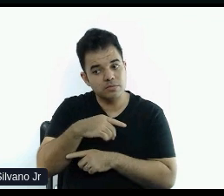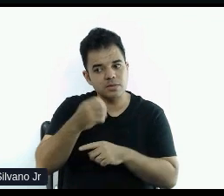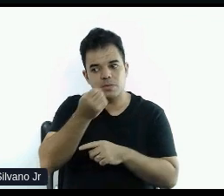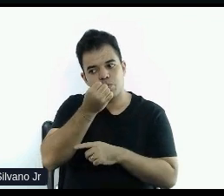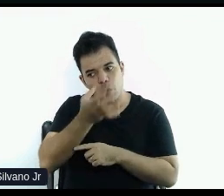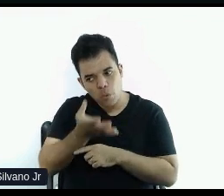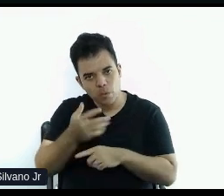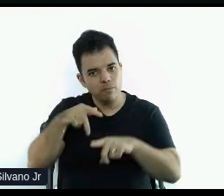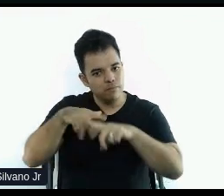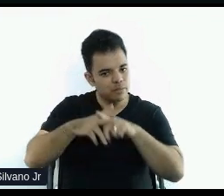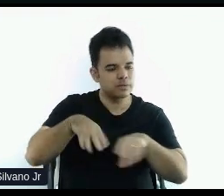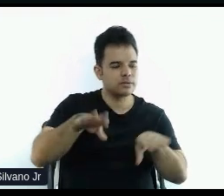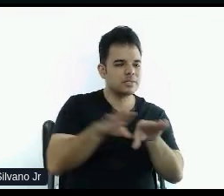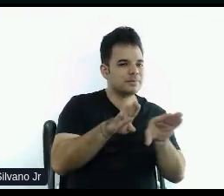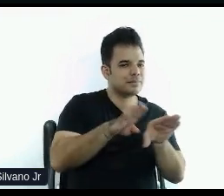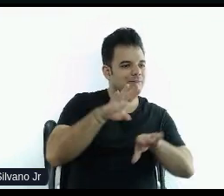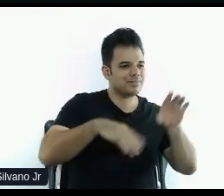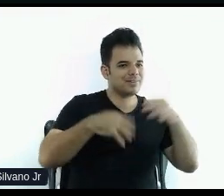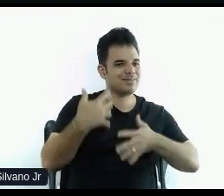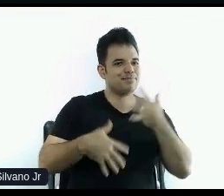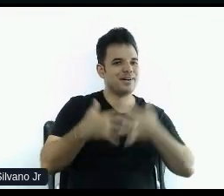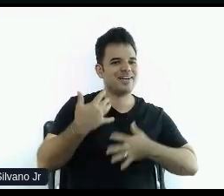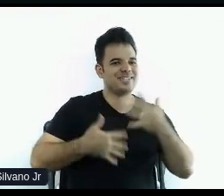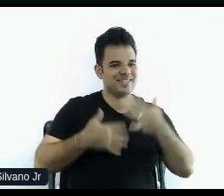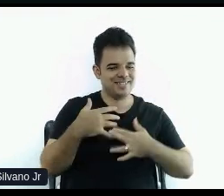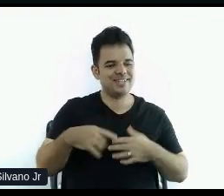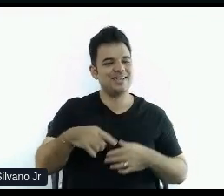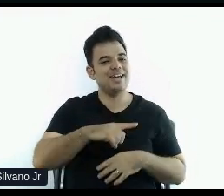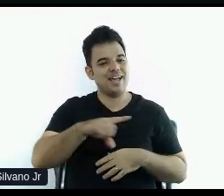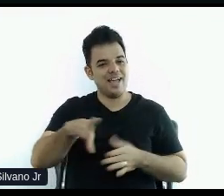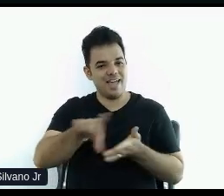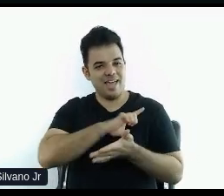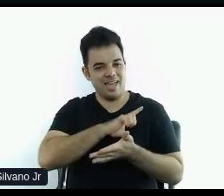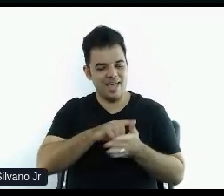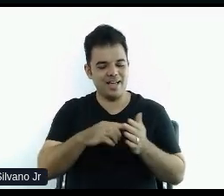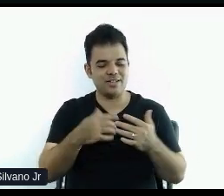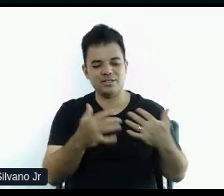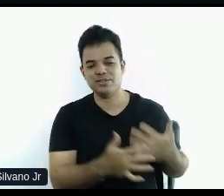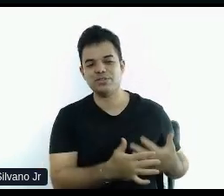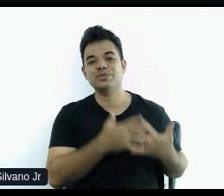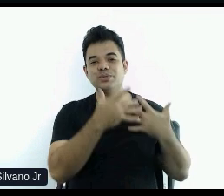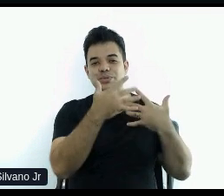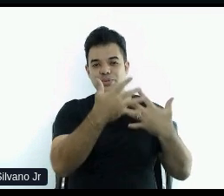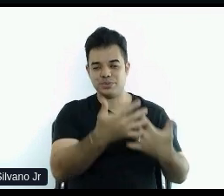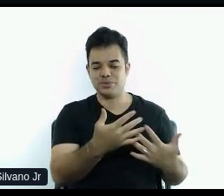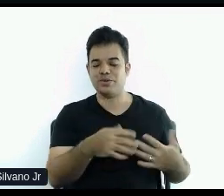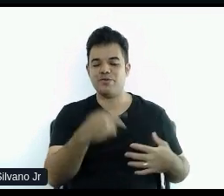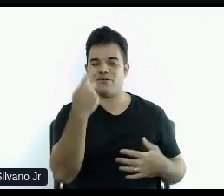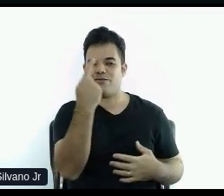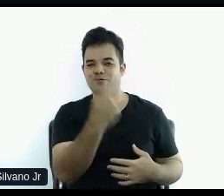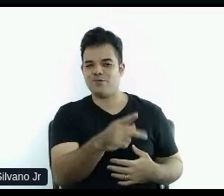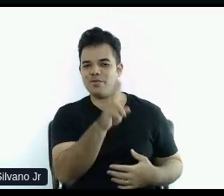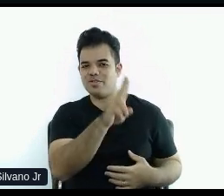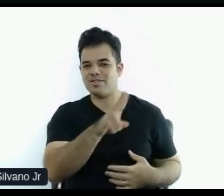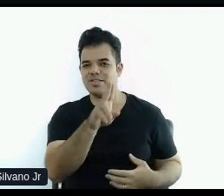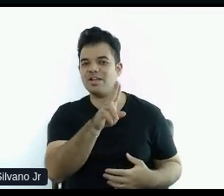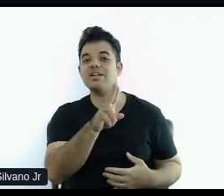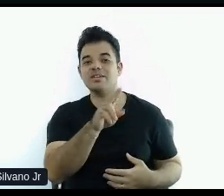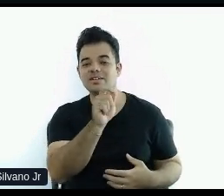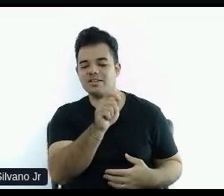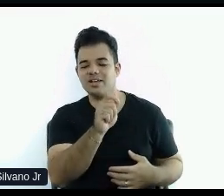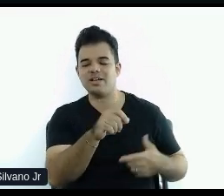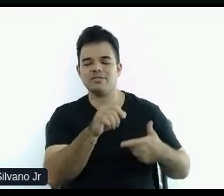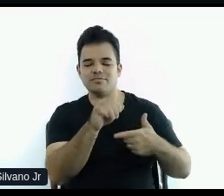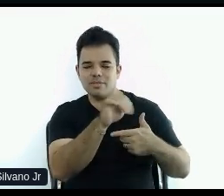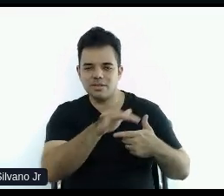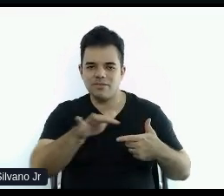né? E a gente avalia na jornada específica daquela usuária, naquele